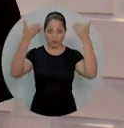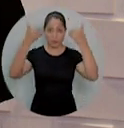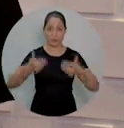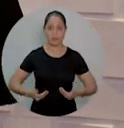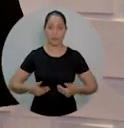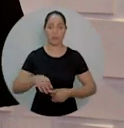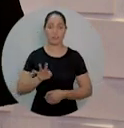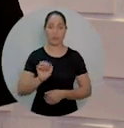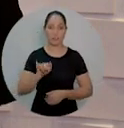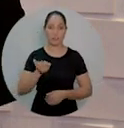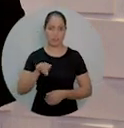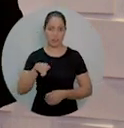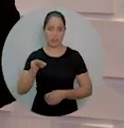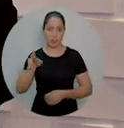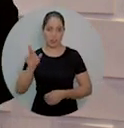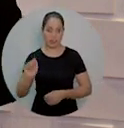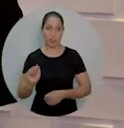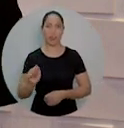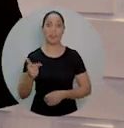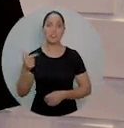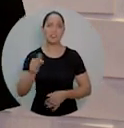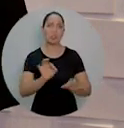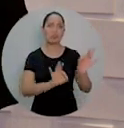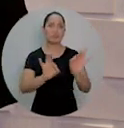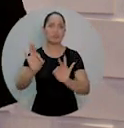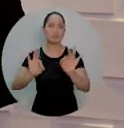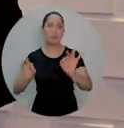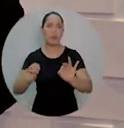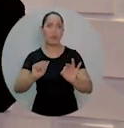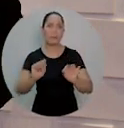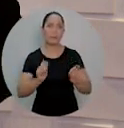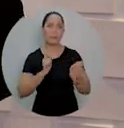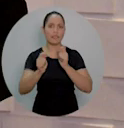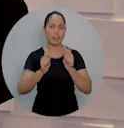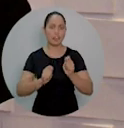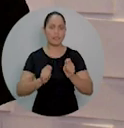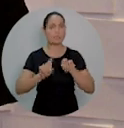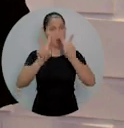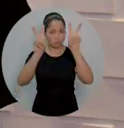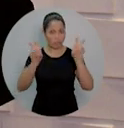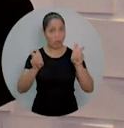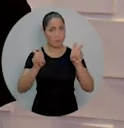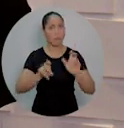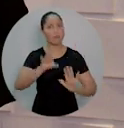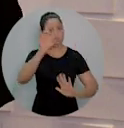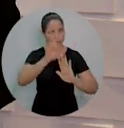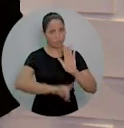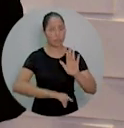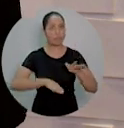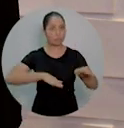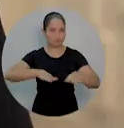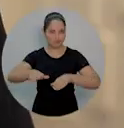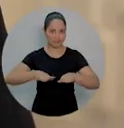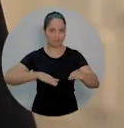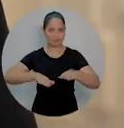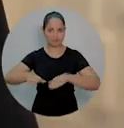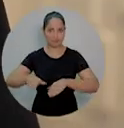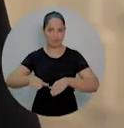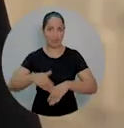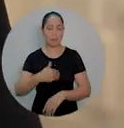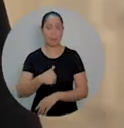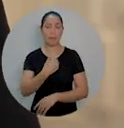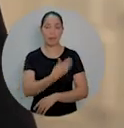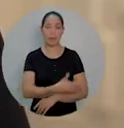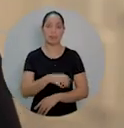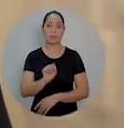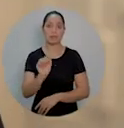Olá, sou Tainara Aires e neste segundo bloco do OAB Entrevista continuamos a falar sobre direito de trânsito. Ao meu lado está o Dr.